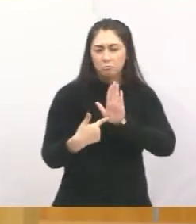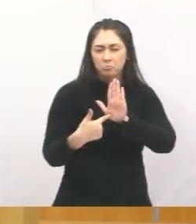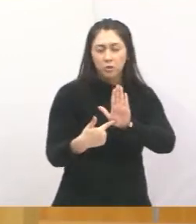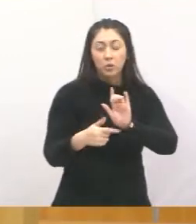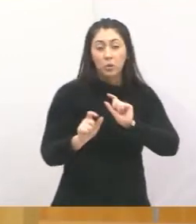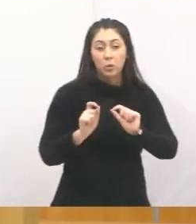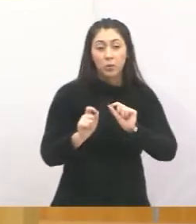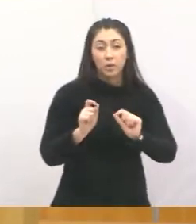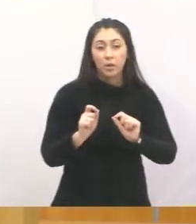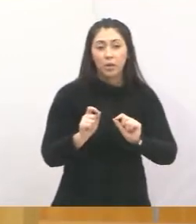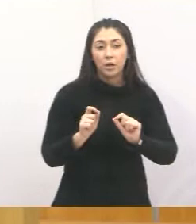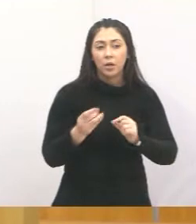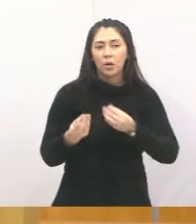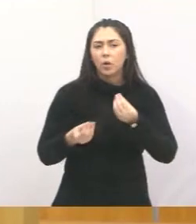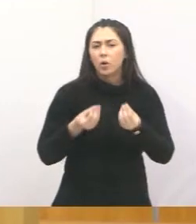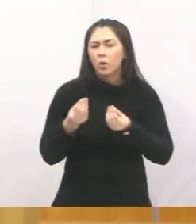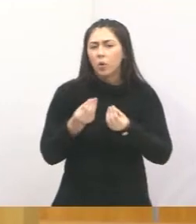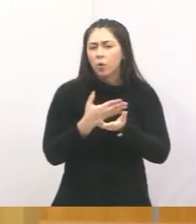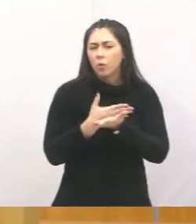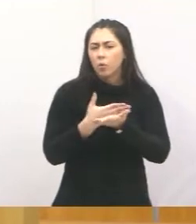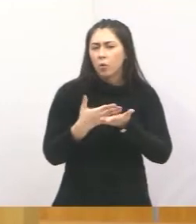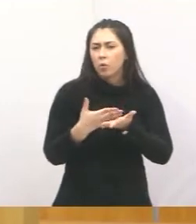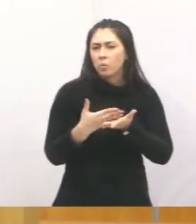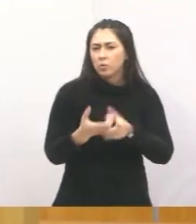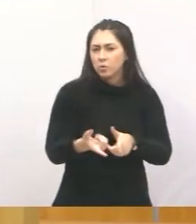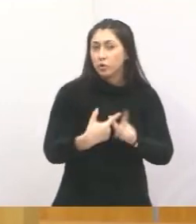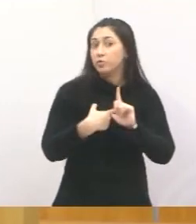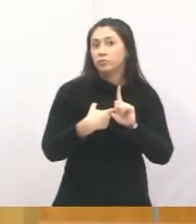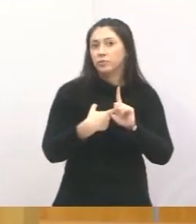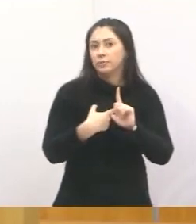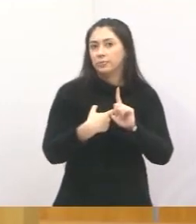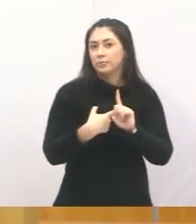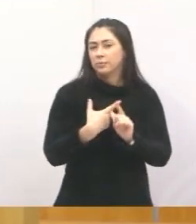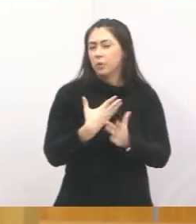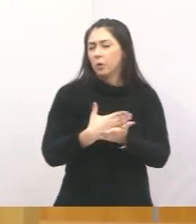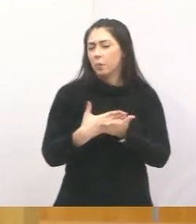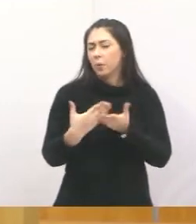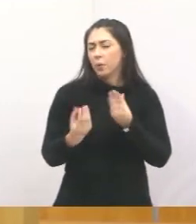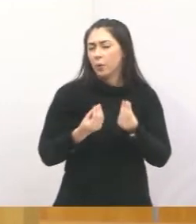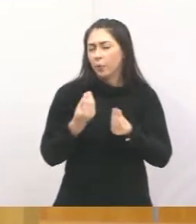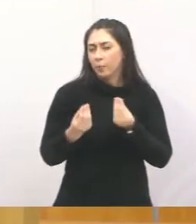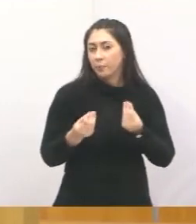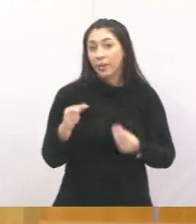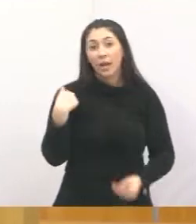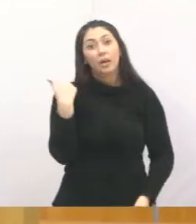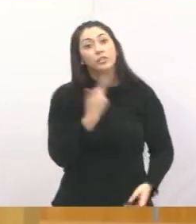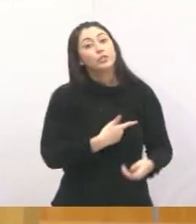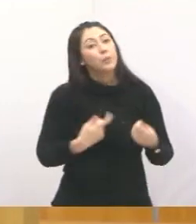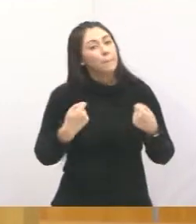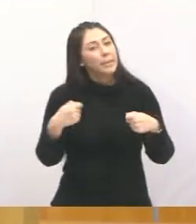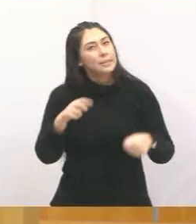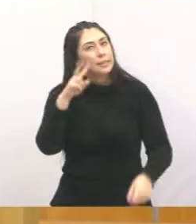quanto à origem dessas dívidas. É importante a gente resgatar a